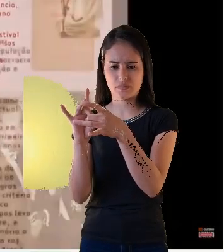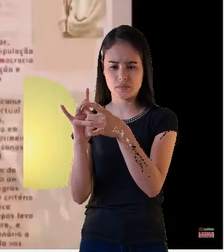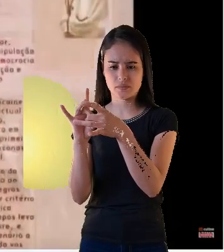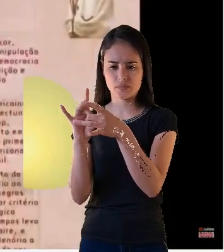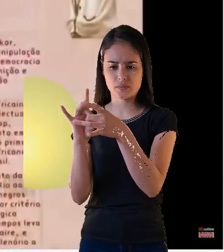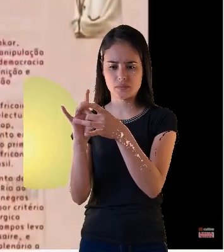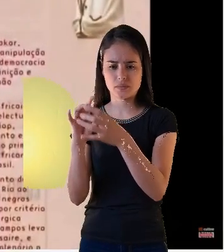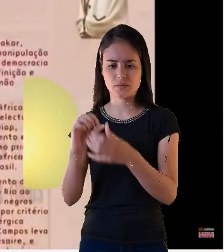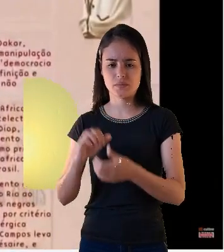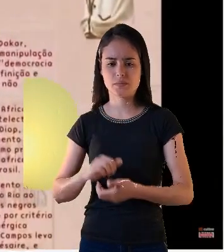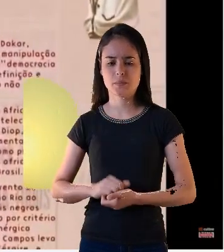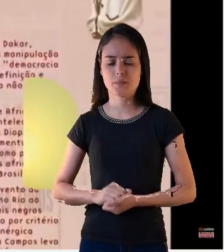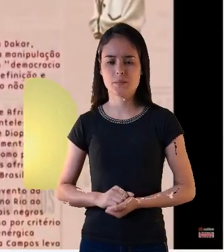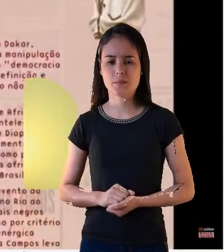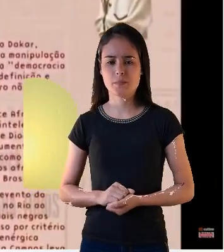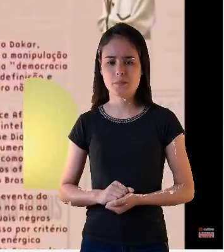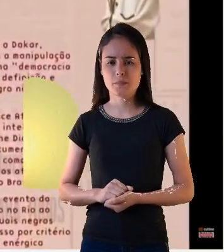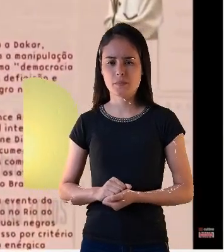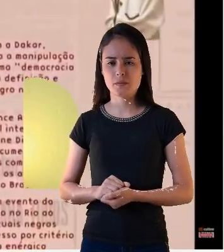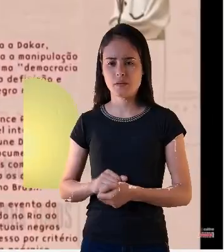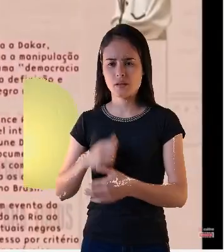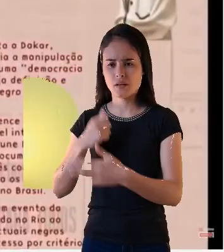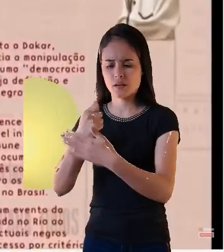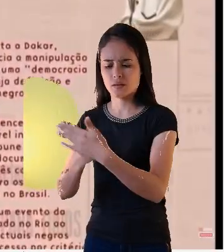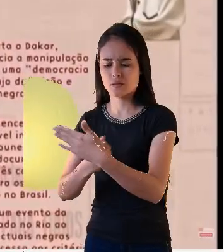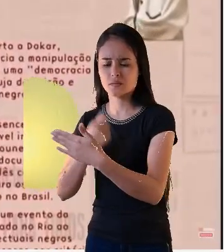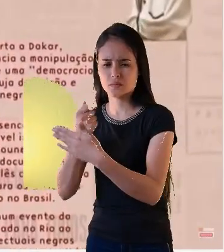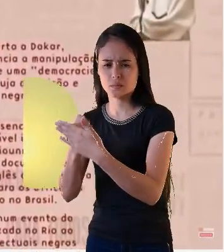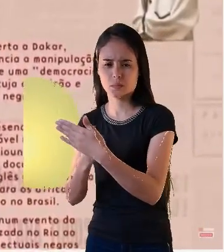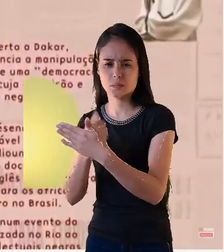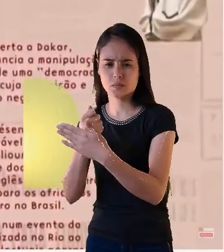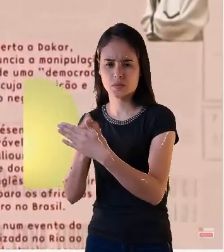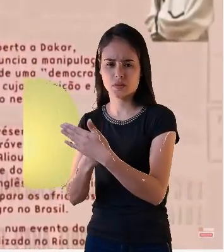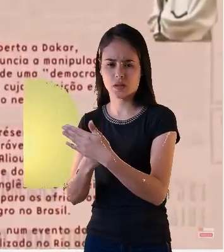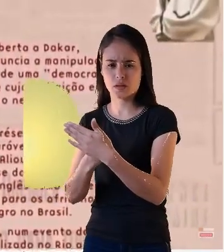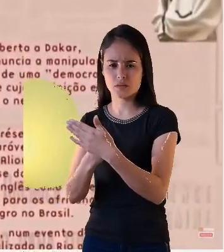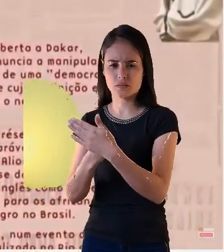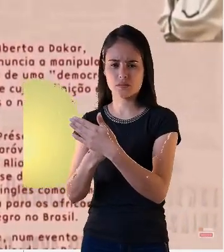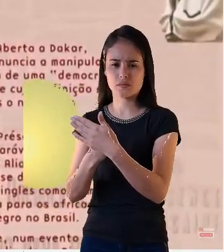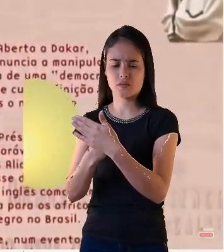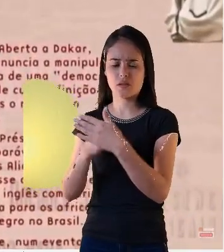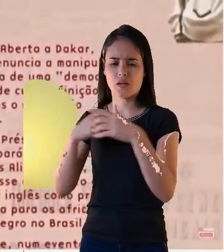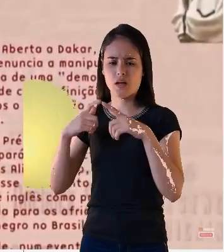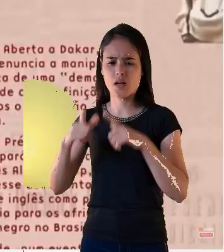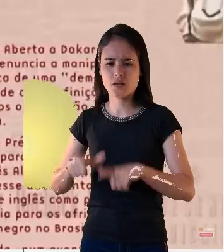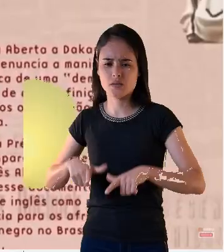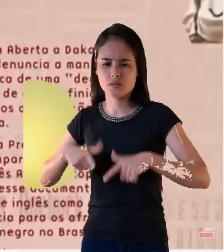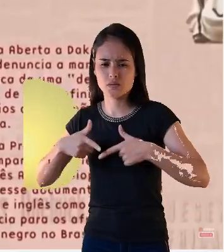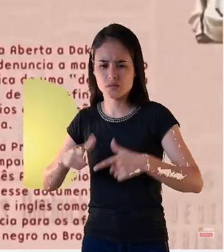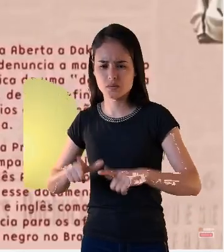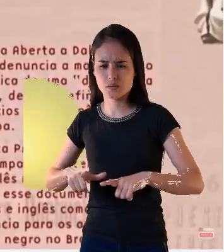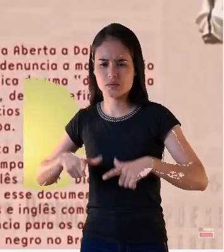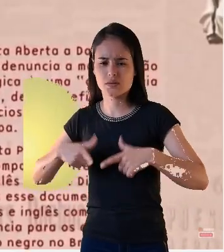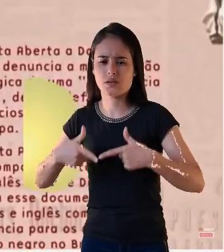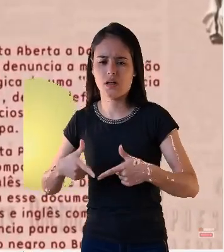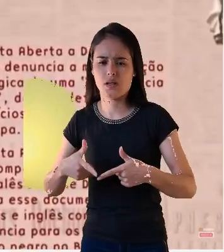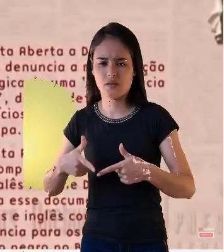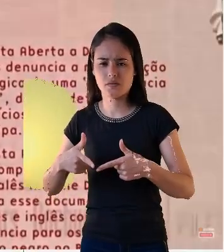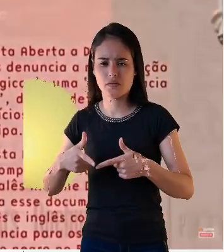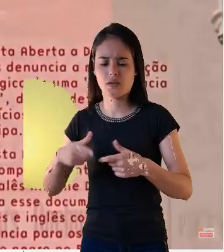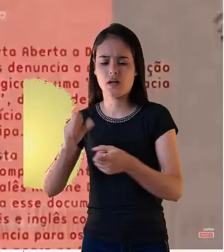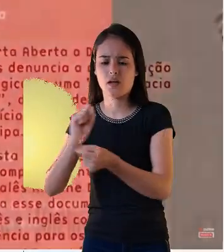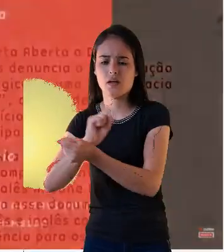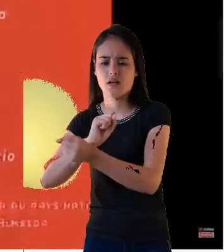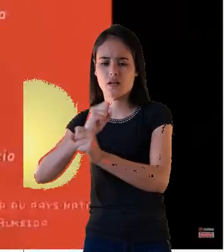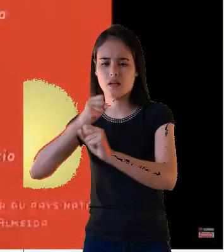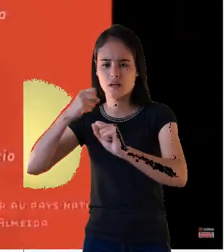Senghor, mais tarde presidente do Senegal independente, Léon Damas, da Guiana Francesa, e Aimé